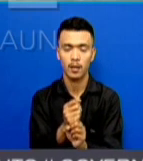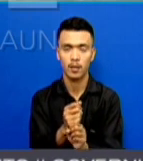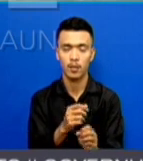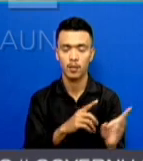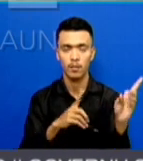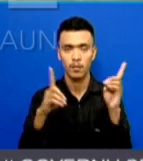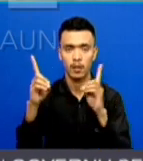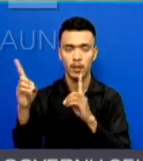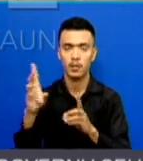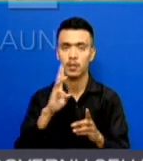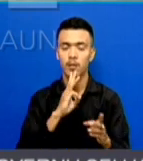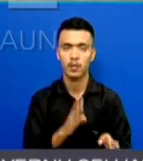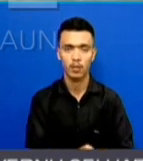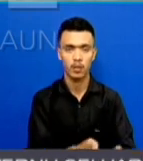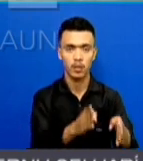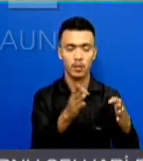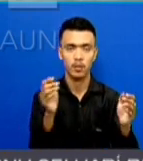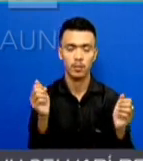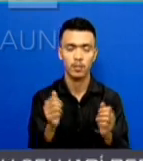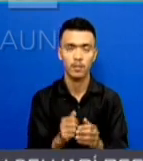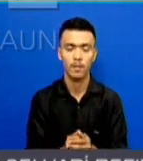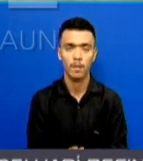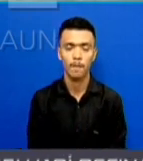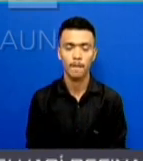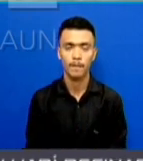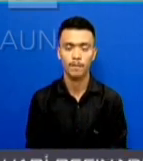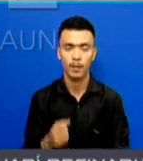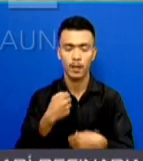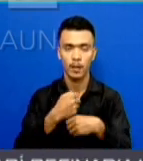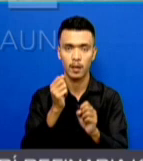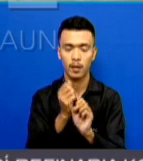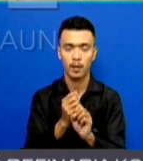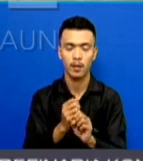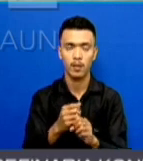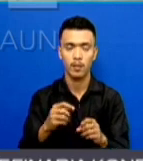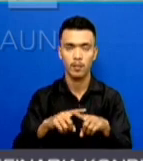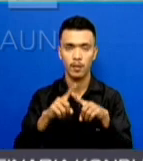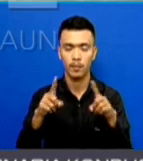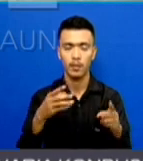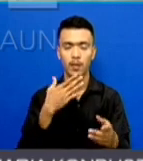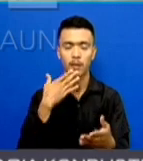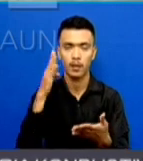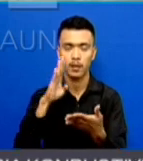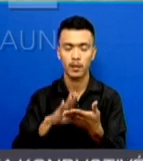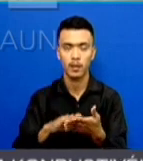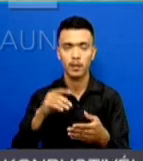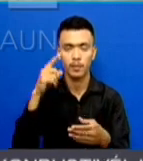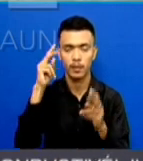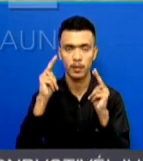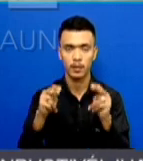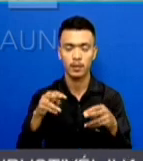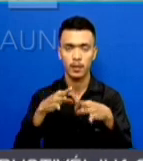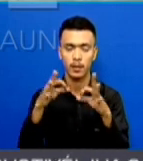fiscalização vai tinha irrigação sira né porque o esquema barak né porque halo né território Timor mas lá funciona também a precisa hadia para ir